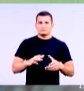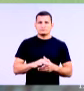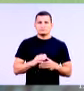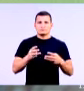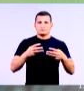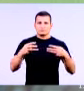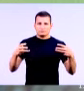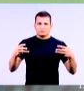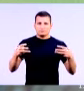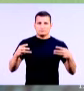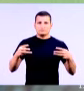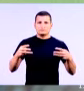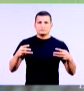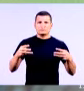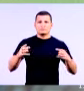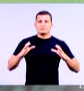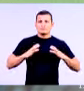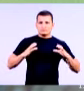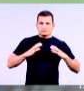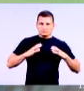metropolitanas e de longa distância,